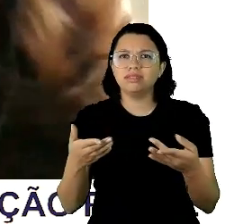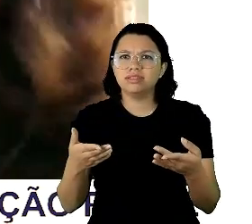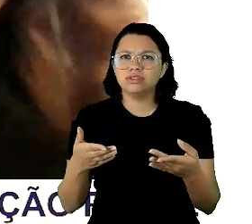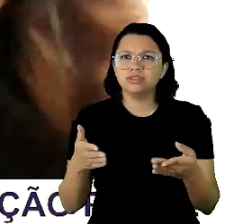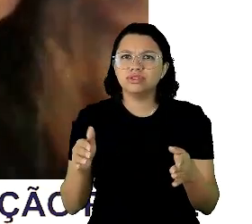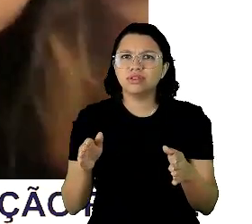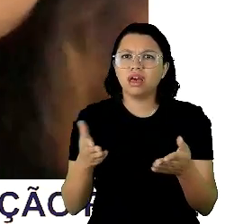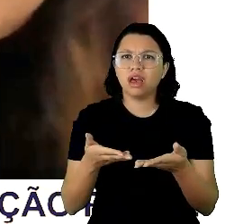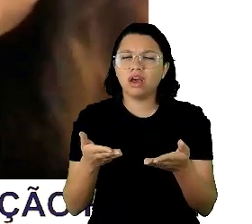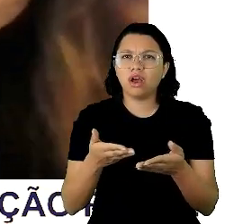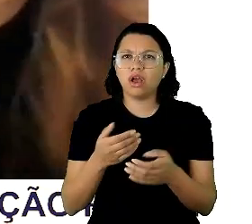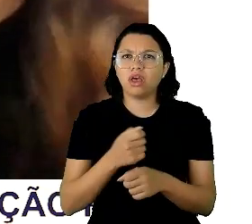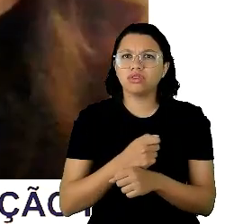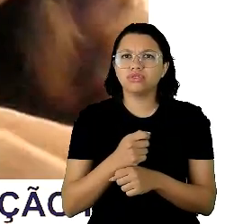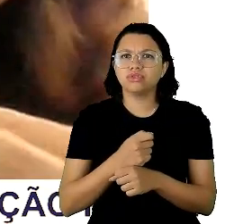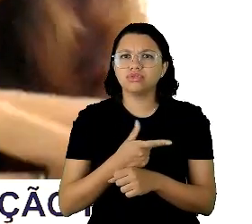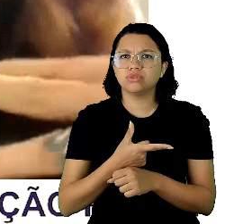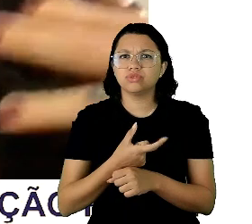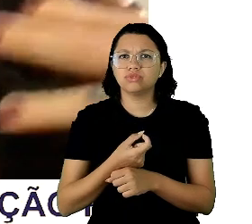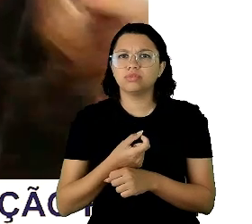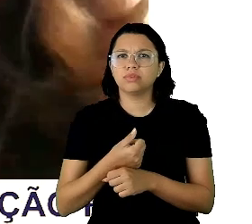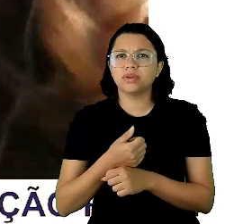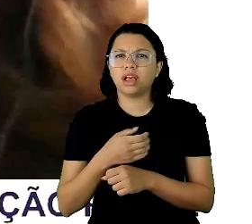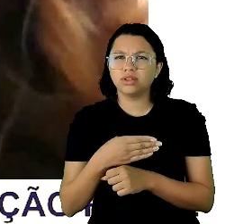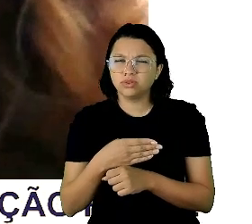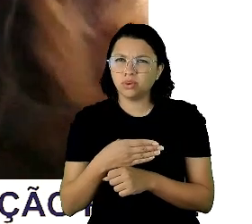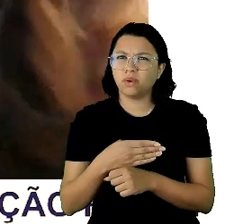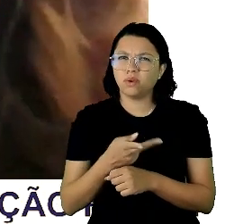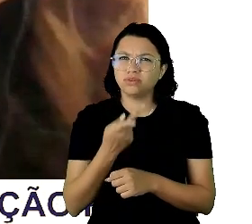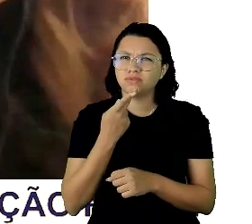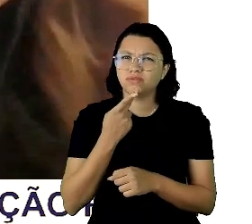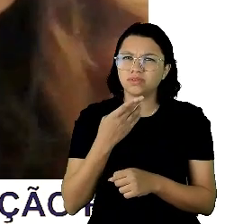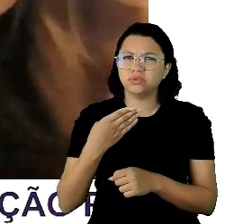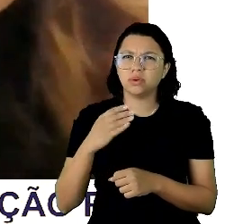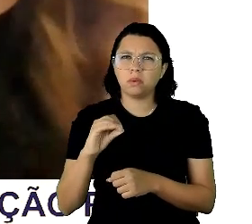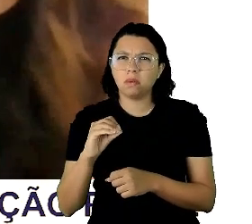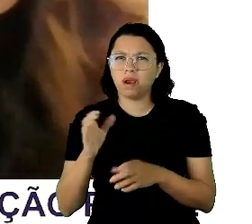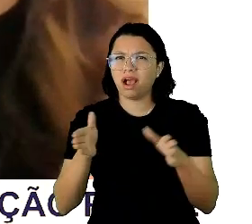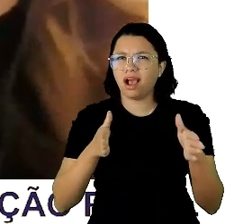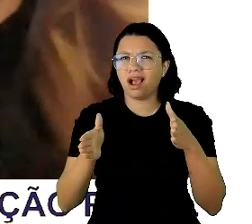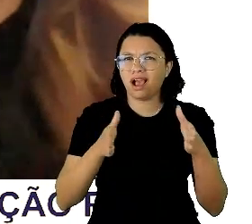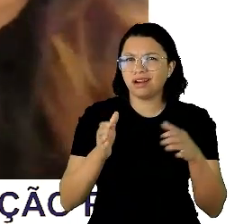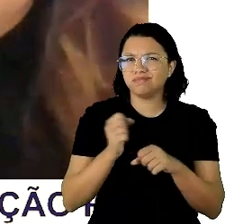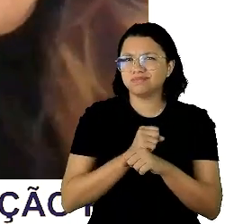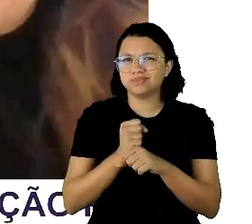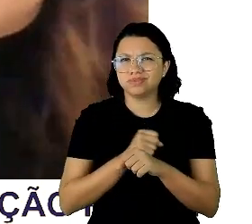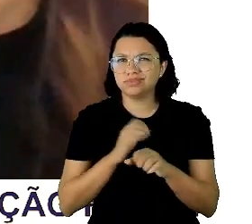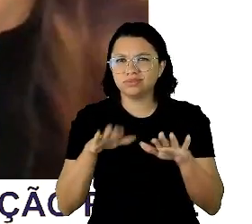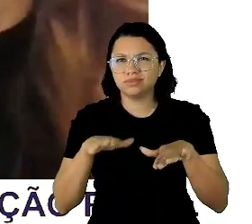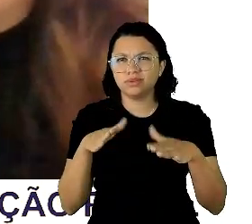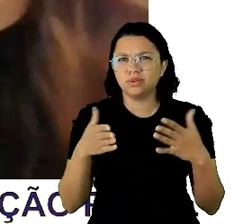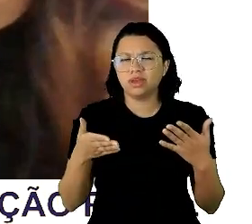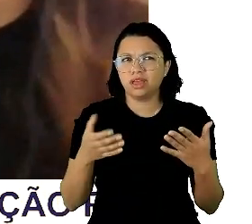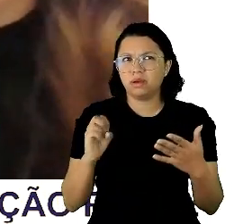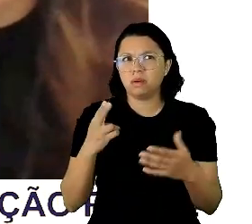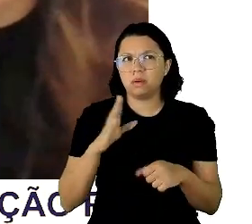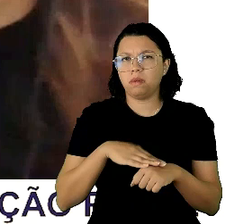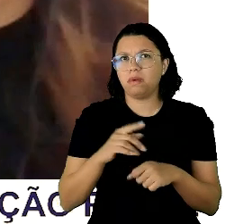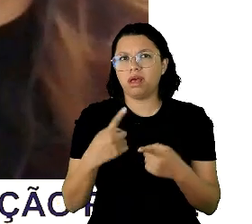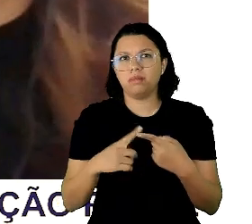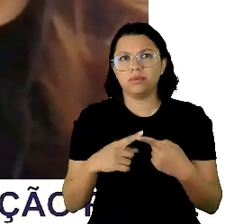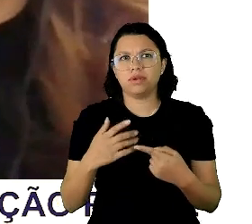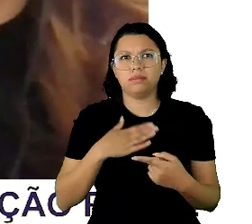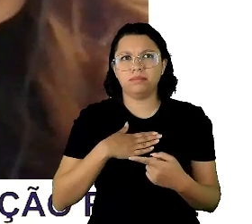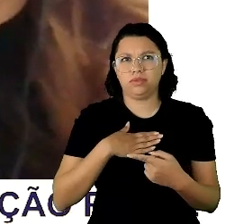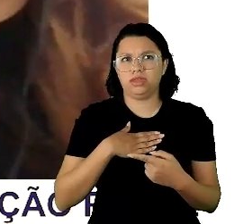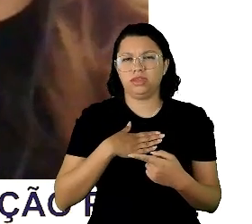né, começaram a distribuir. Então, a gente está falando de coisa assim, de 40 anos, mais ou menos, ou mais, porque a minha tia,